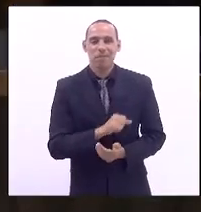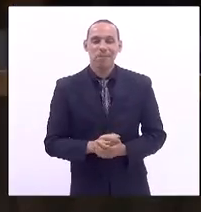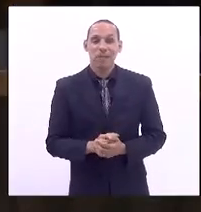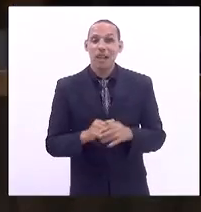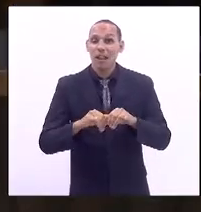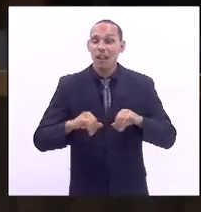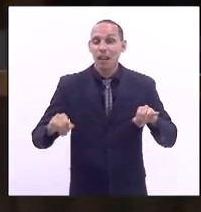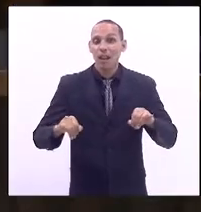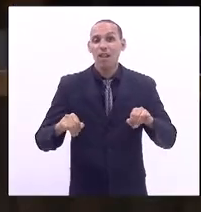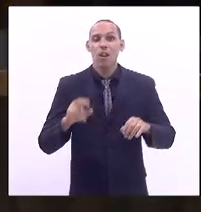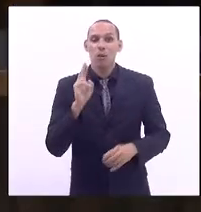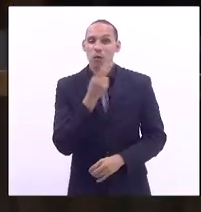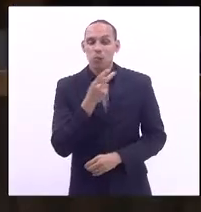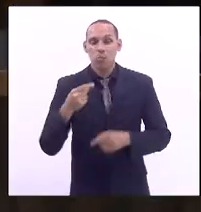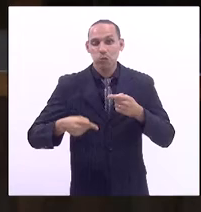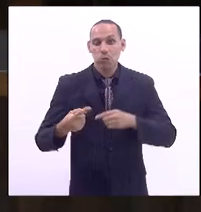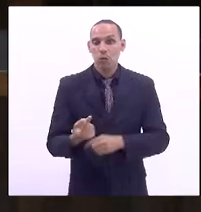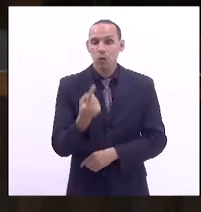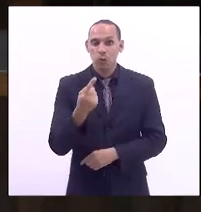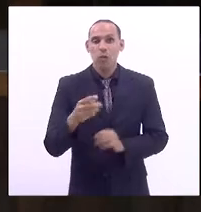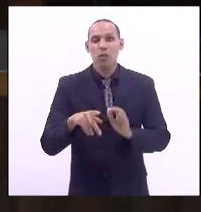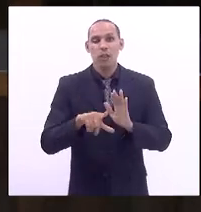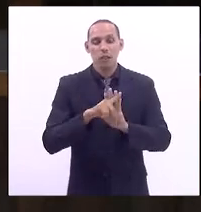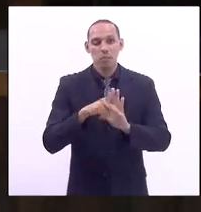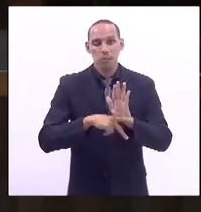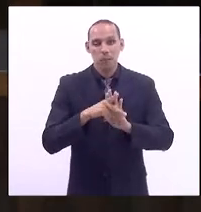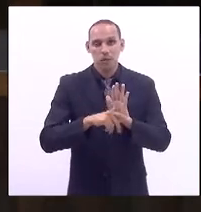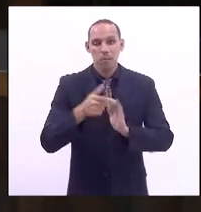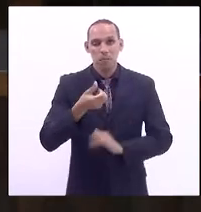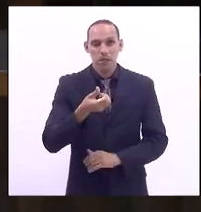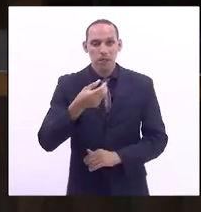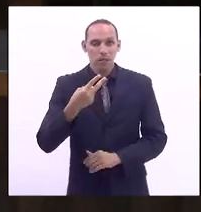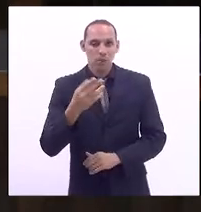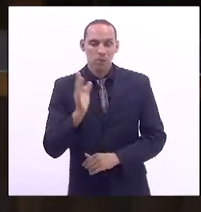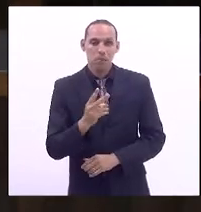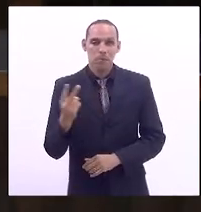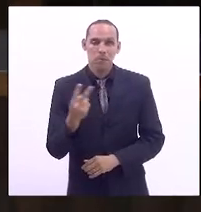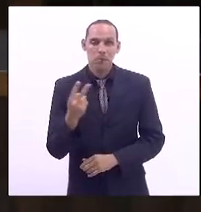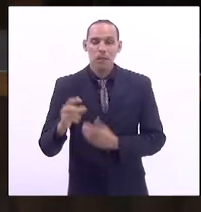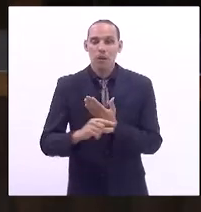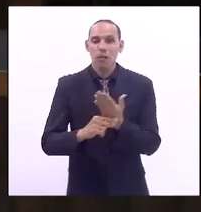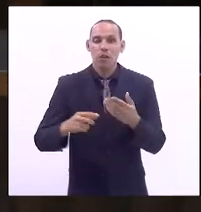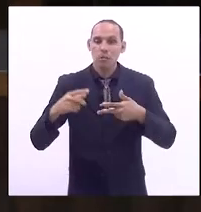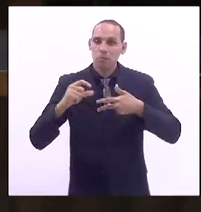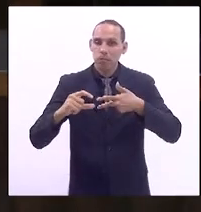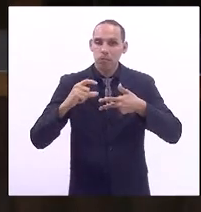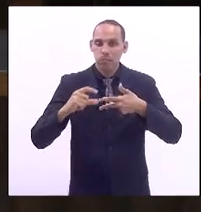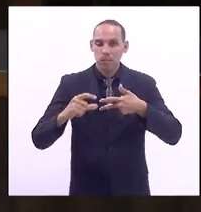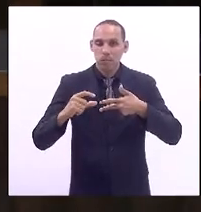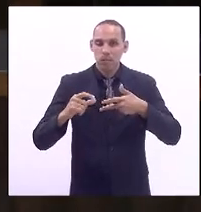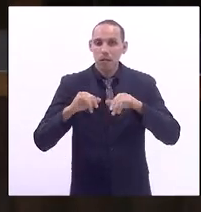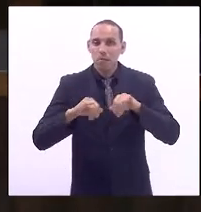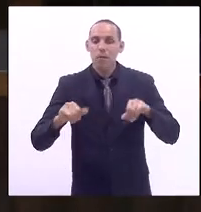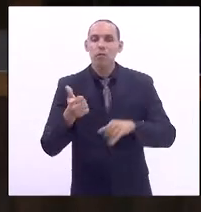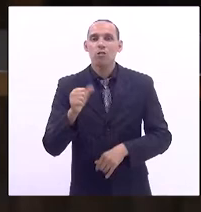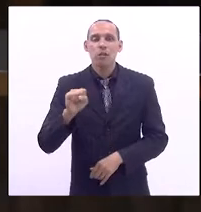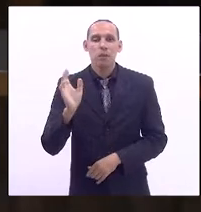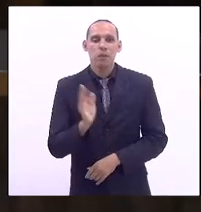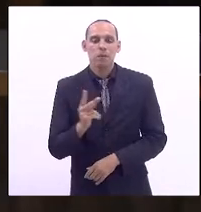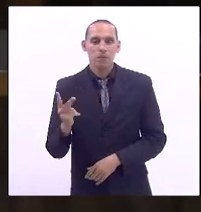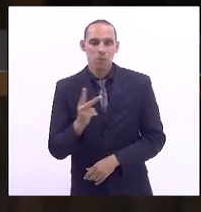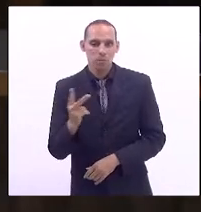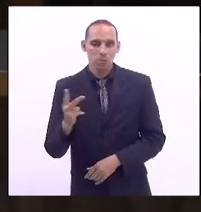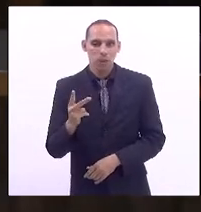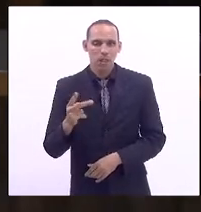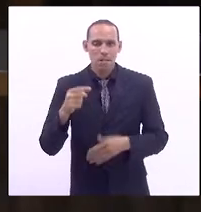anuncio é regime de urgência discussão aqui projeto de lei complementar 62 de 22 de autoria do Poder Executivo mensagem 18:22 que